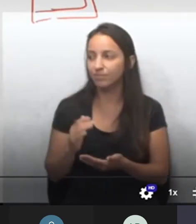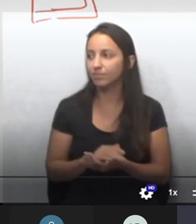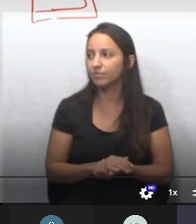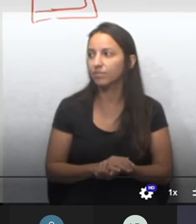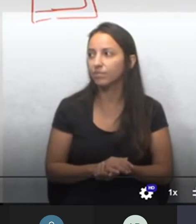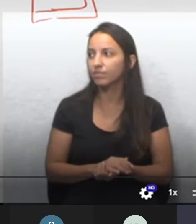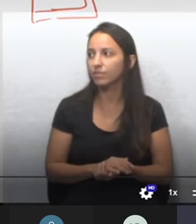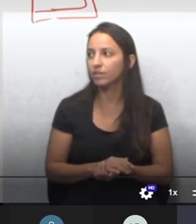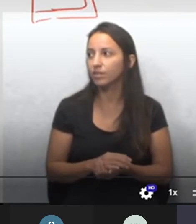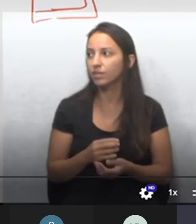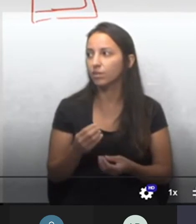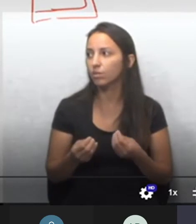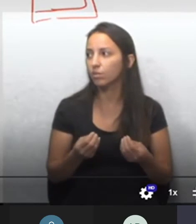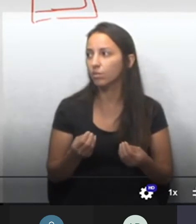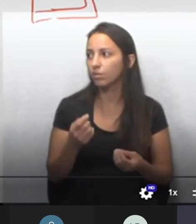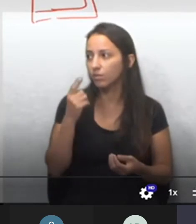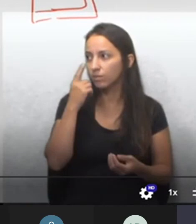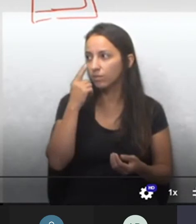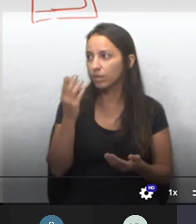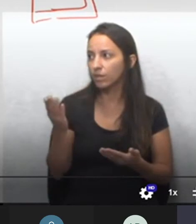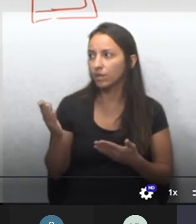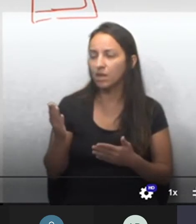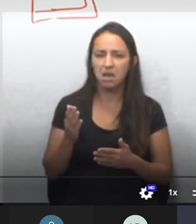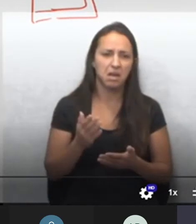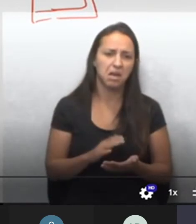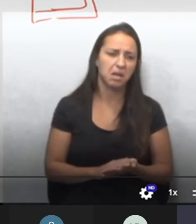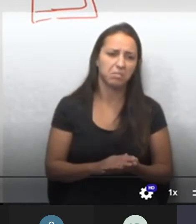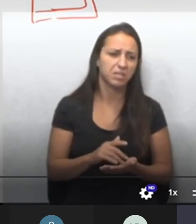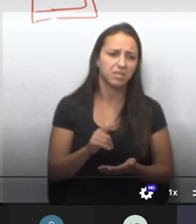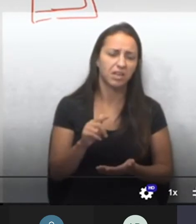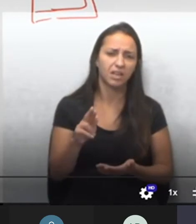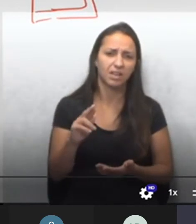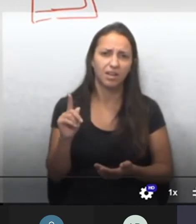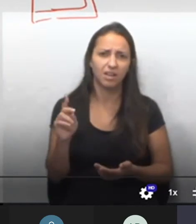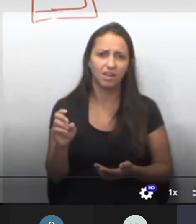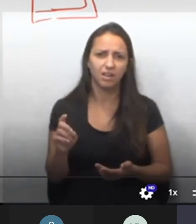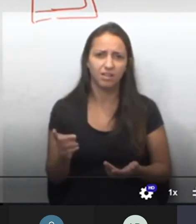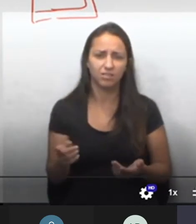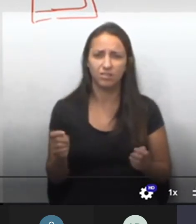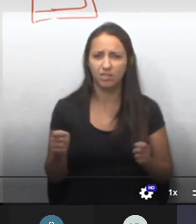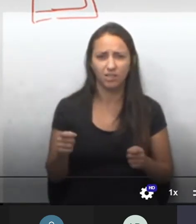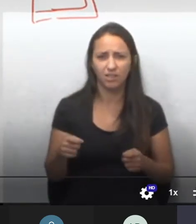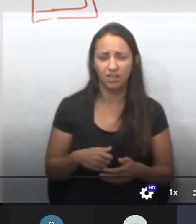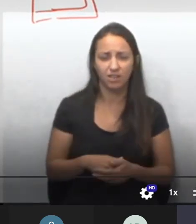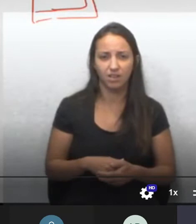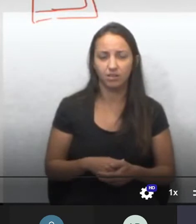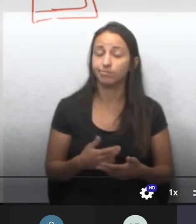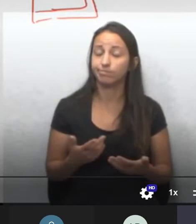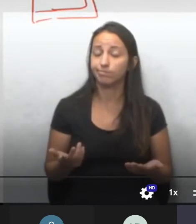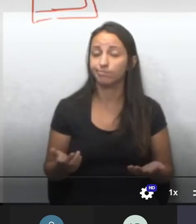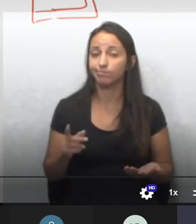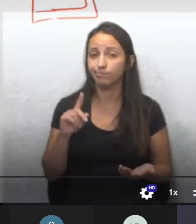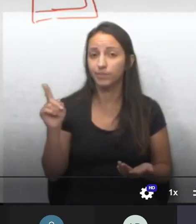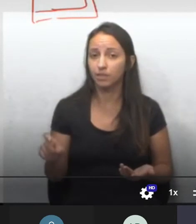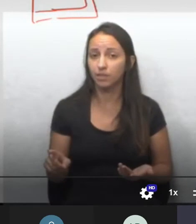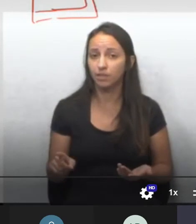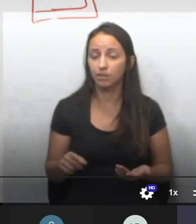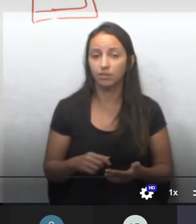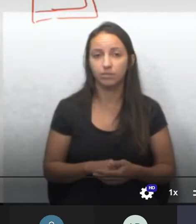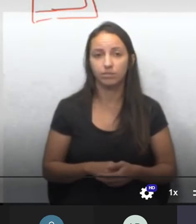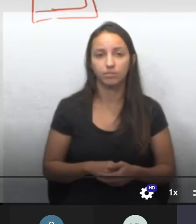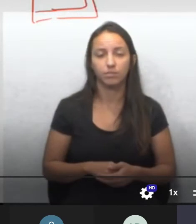como é que ele sai? Ah, então ele sai aqui é grade, tudo bem, entra por aqui e sai. Será que sai mesmo? Certo? Ou será